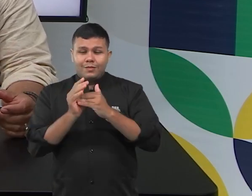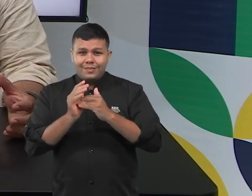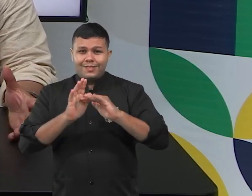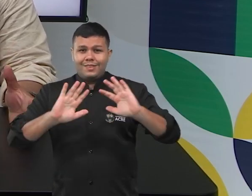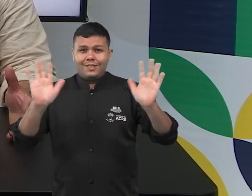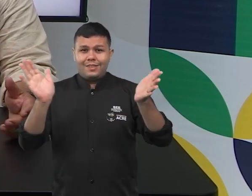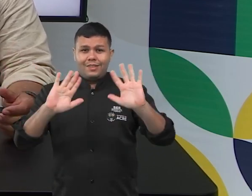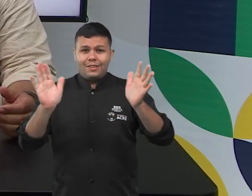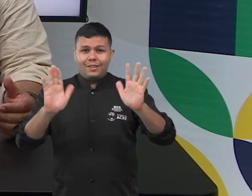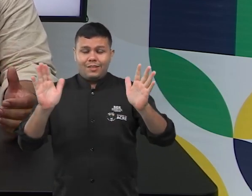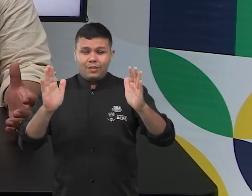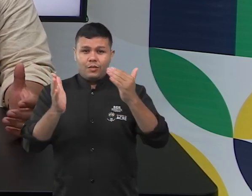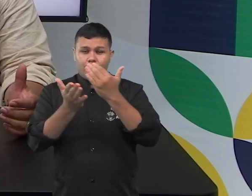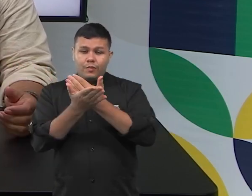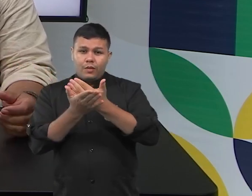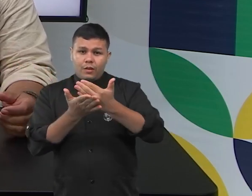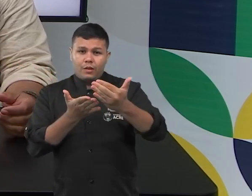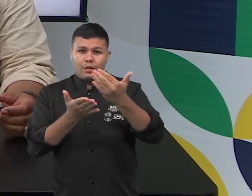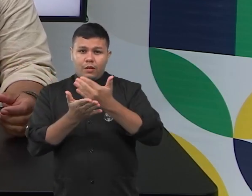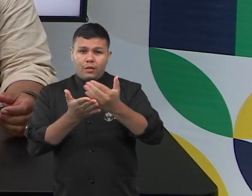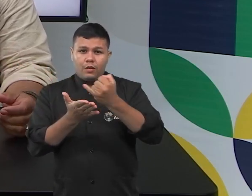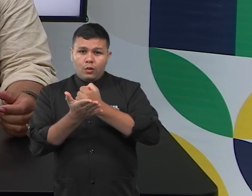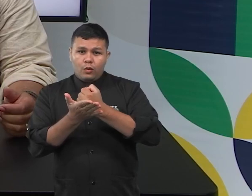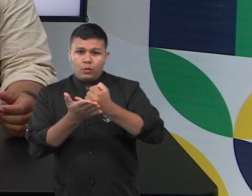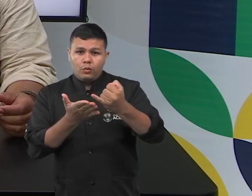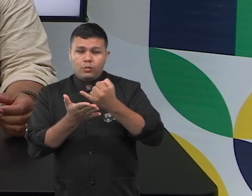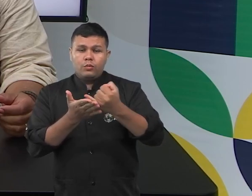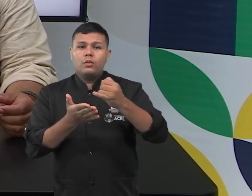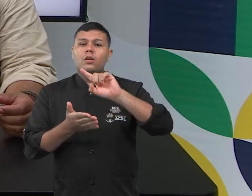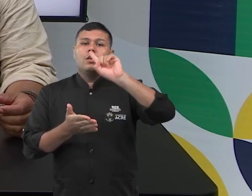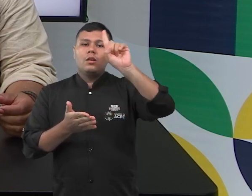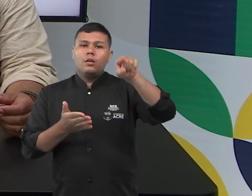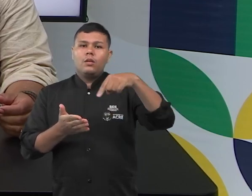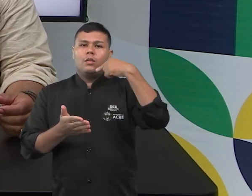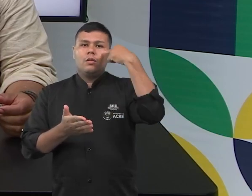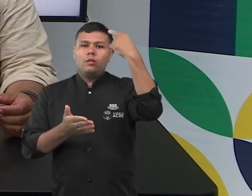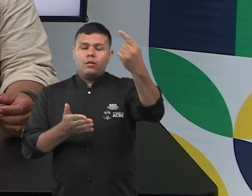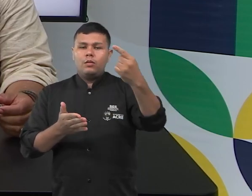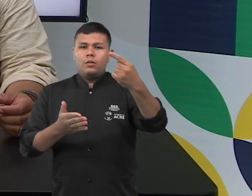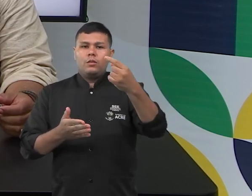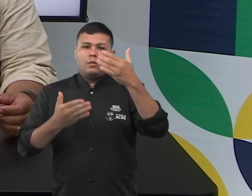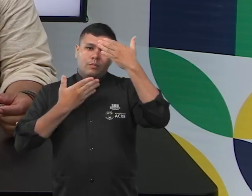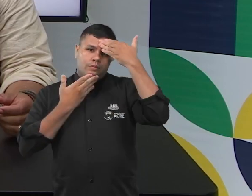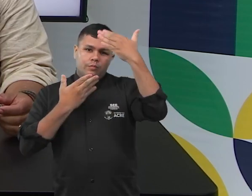uma aulazinha de geometria, introdução, e a gente parte para a próxima, tá? Obrigado pela presença de todos.